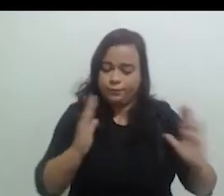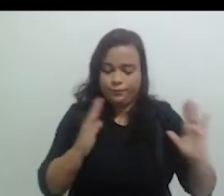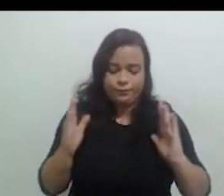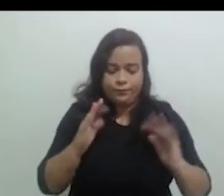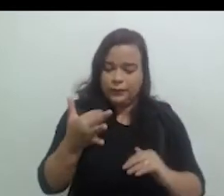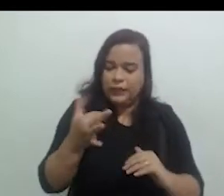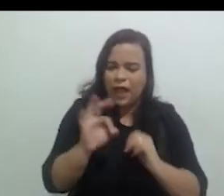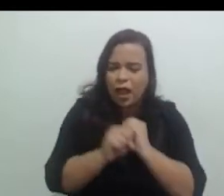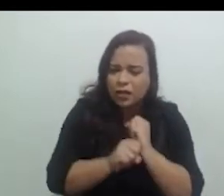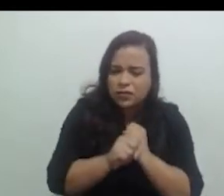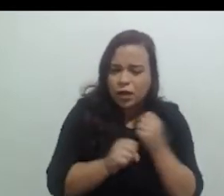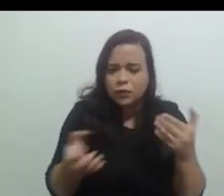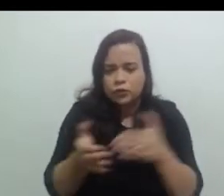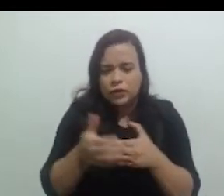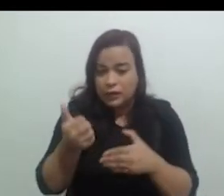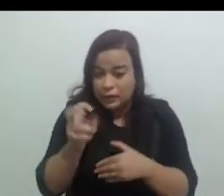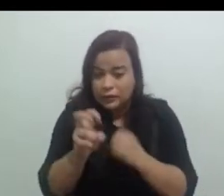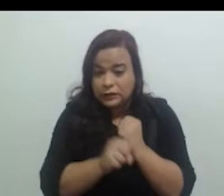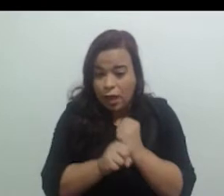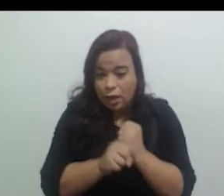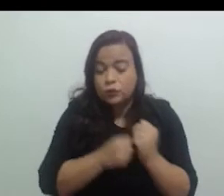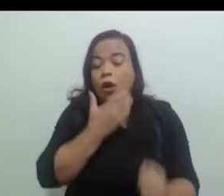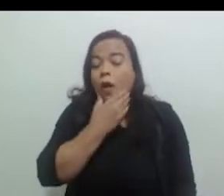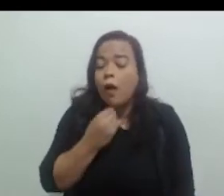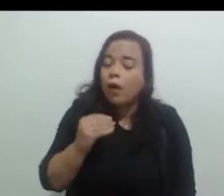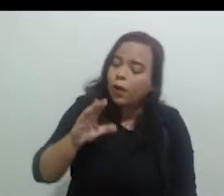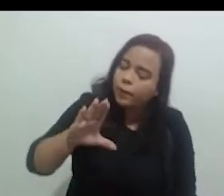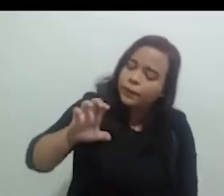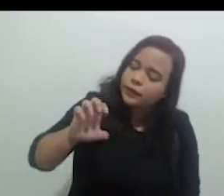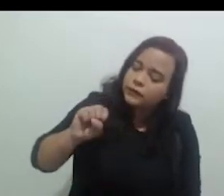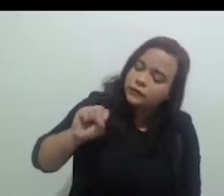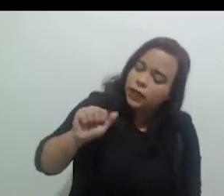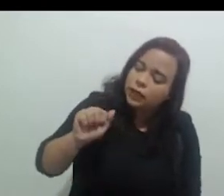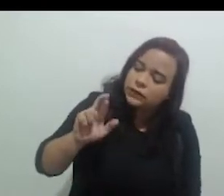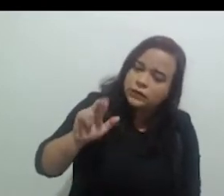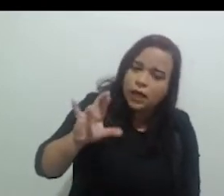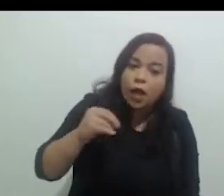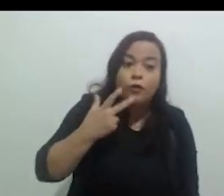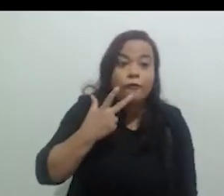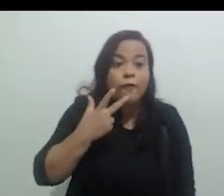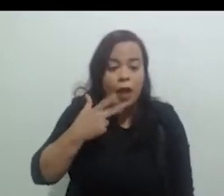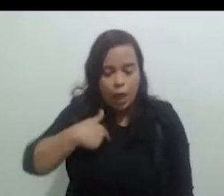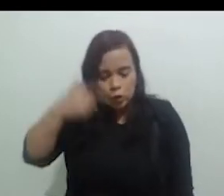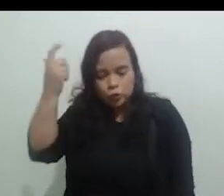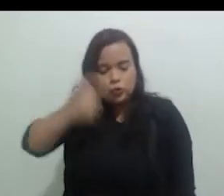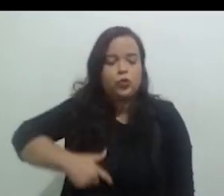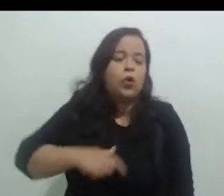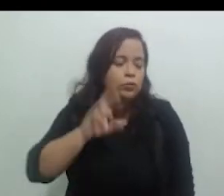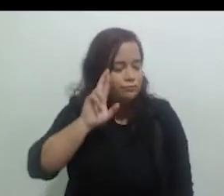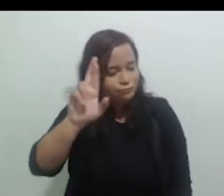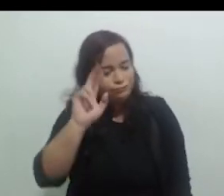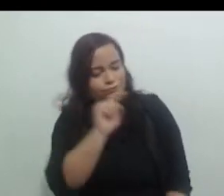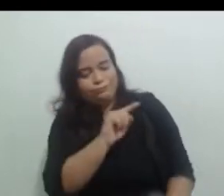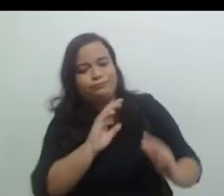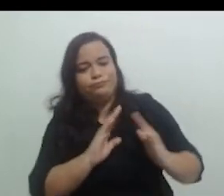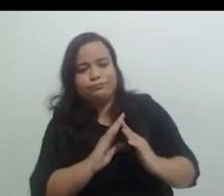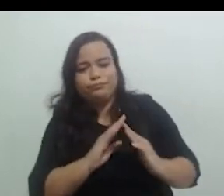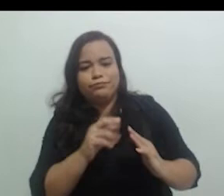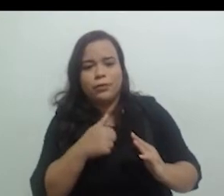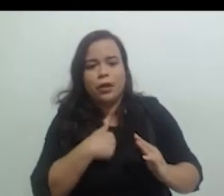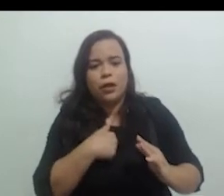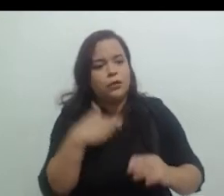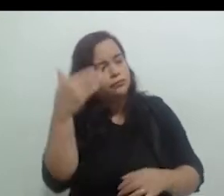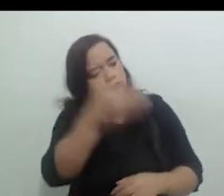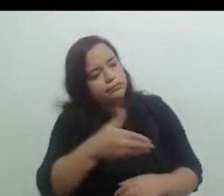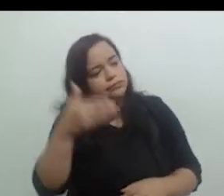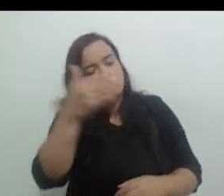se intitulando proprietário, frequentou a propriedade explorando os trabalhadores no cultivo do